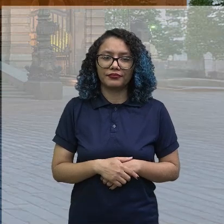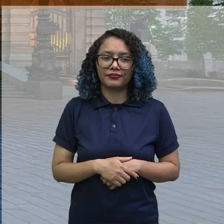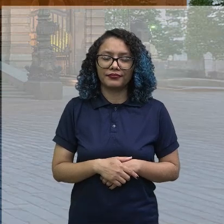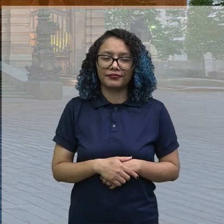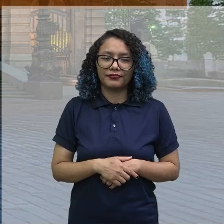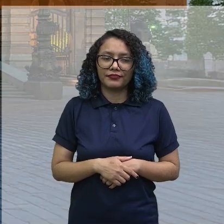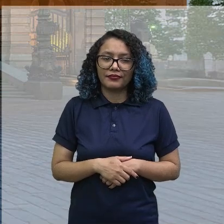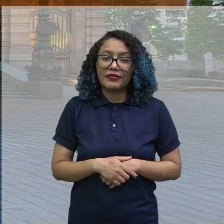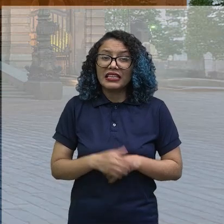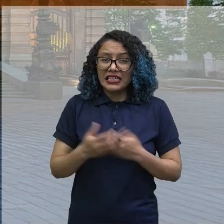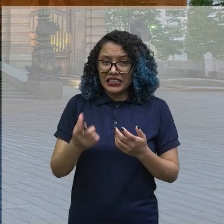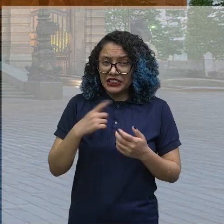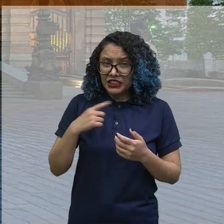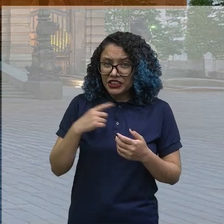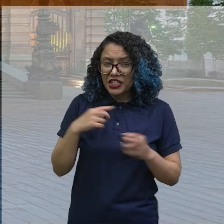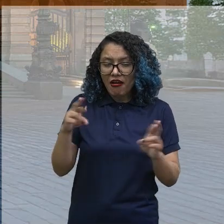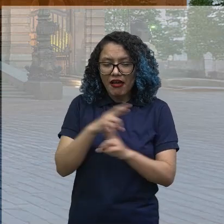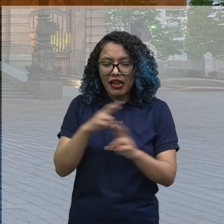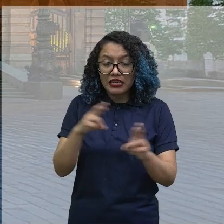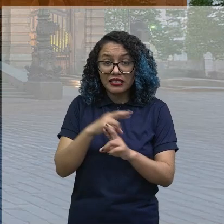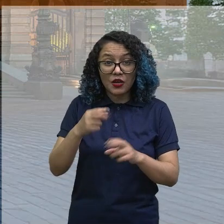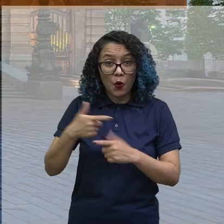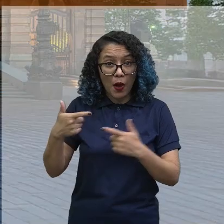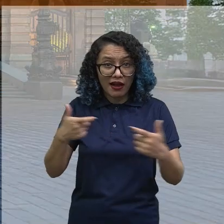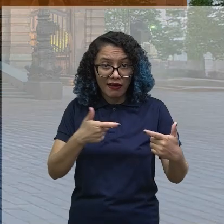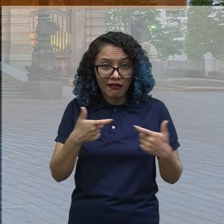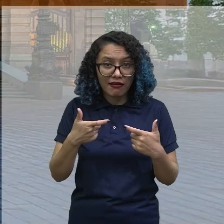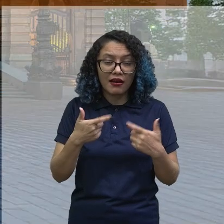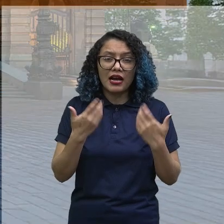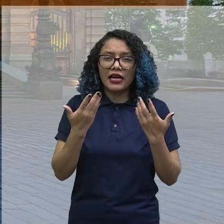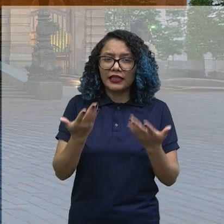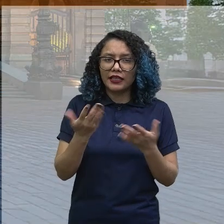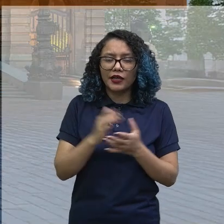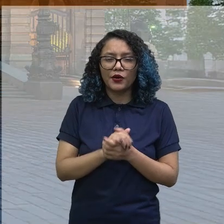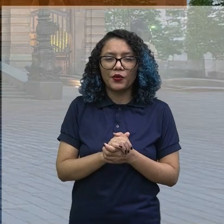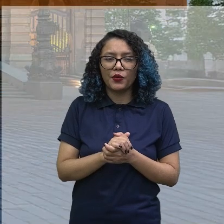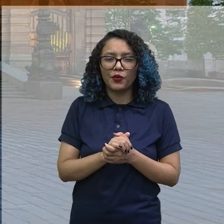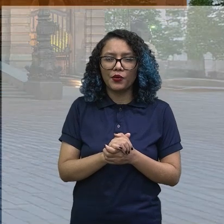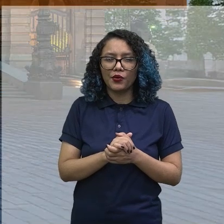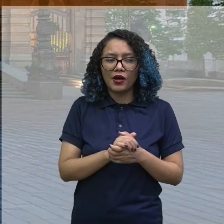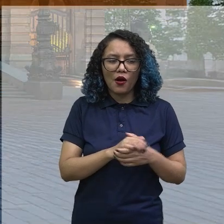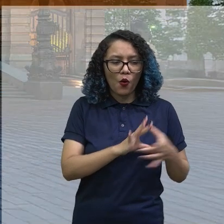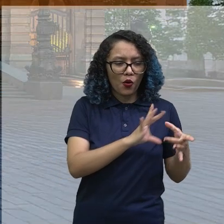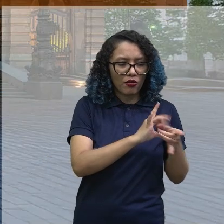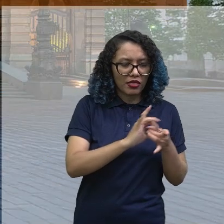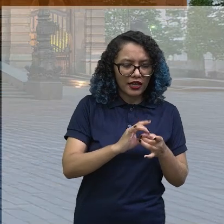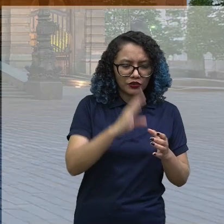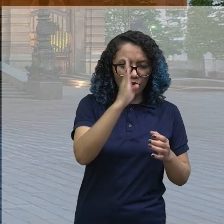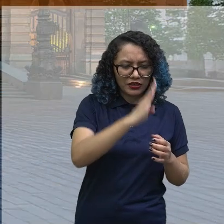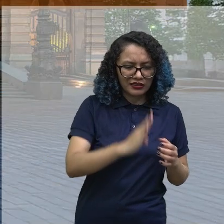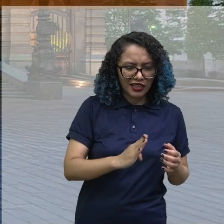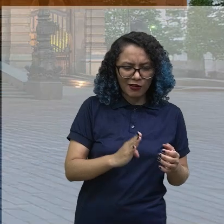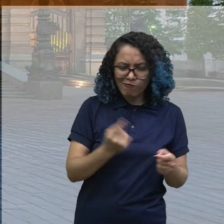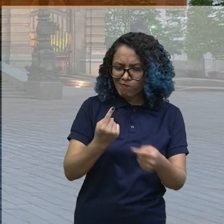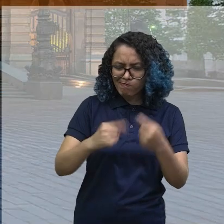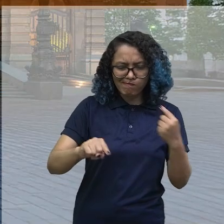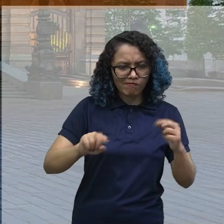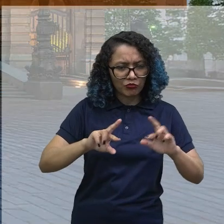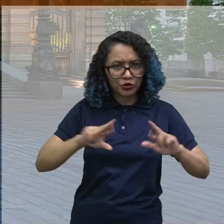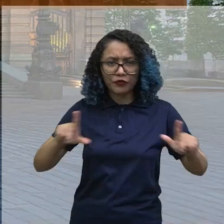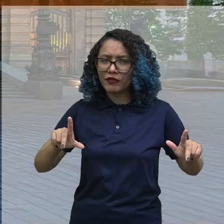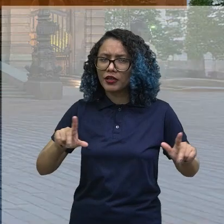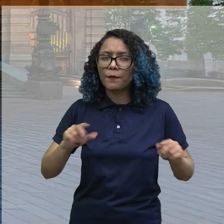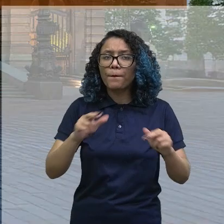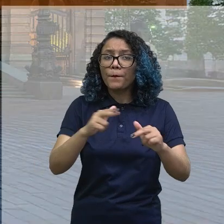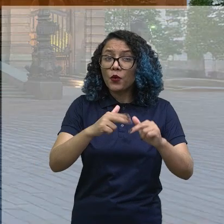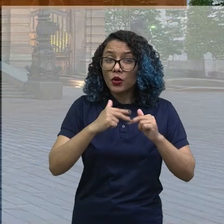da guerra, certo? Então, isso não condizia com a realidade brasileira. Por isso, eles vão